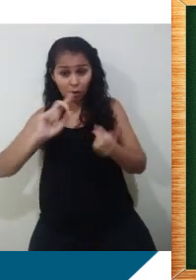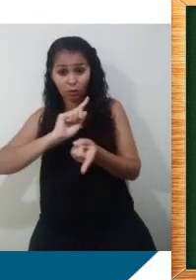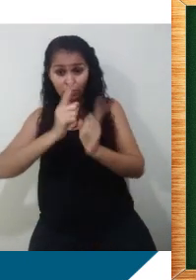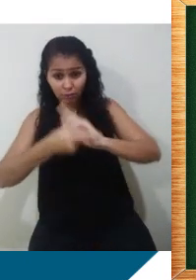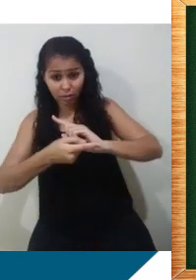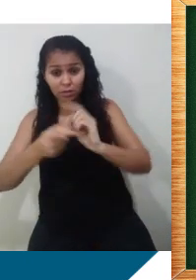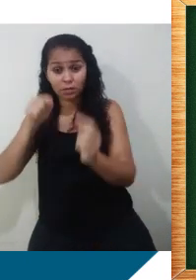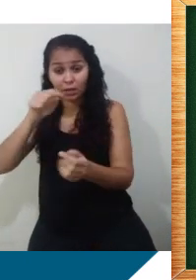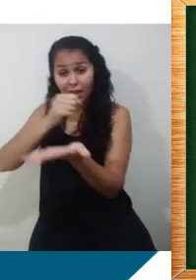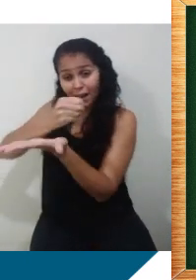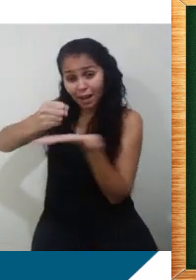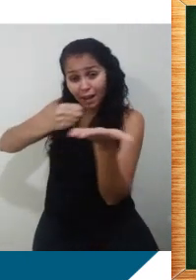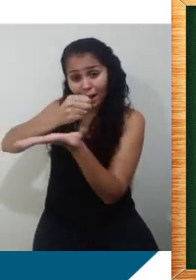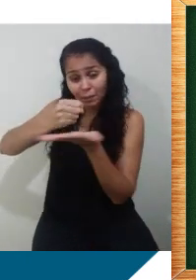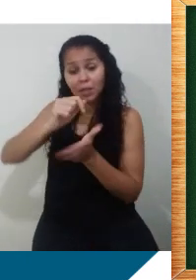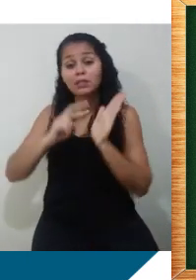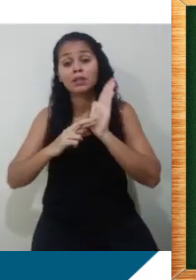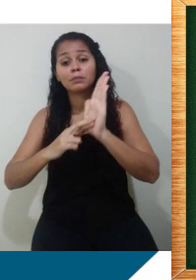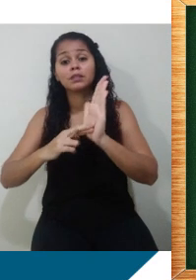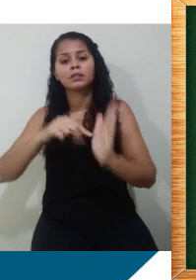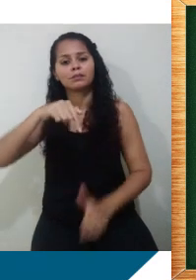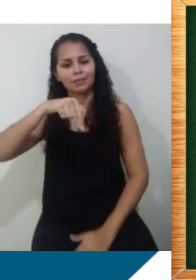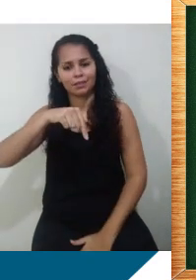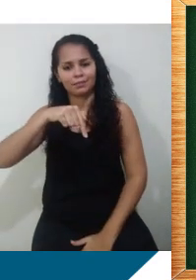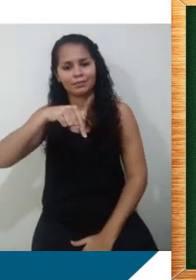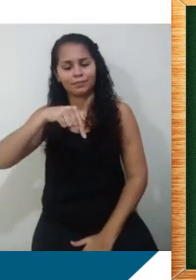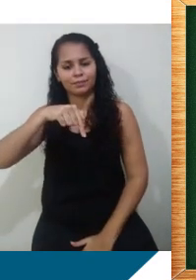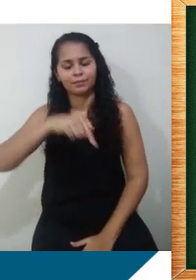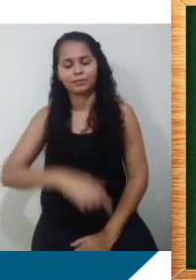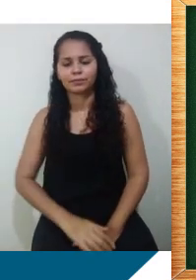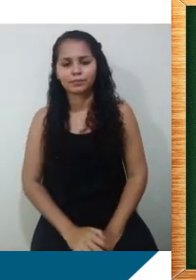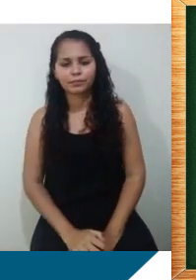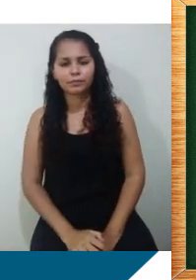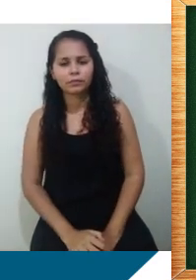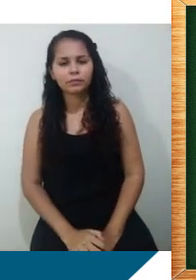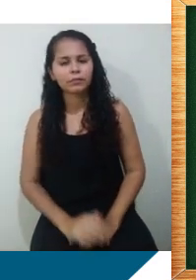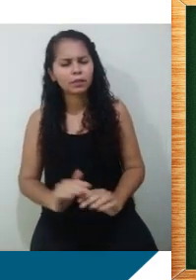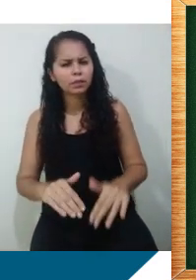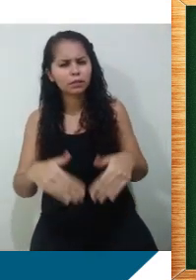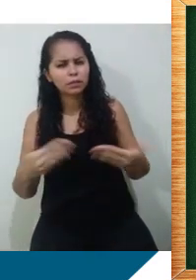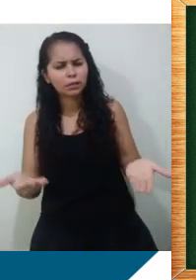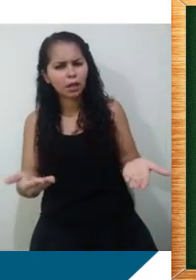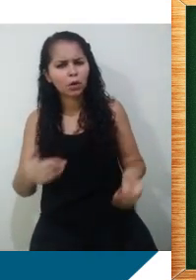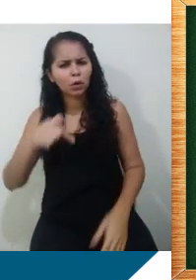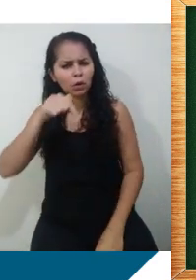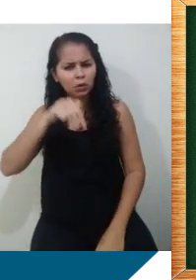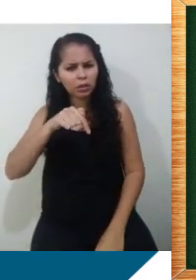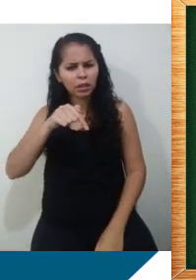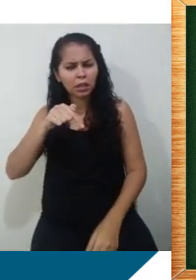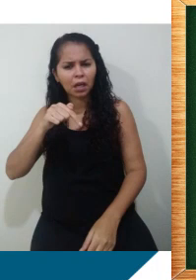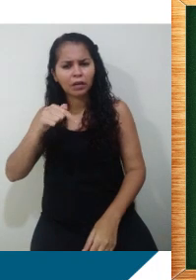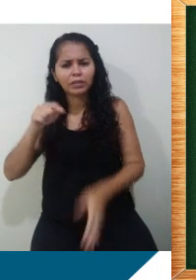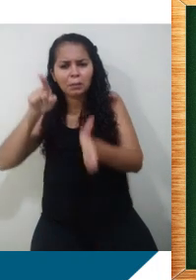razão Q. Ou seja, Q elevado a menos 4 é igual a 1 dividido